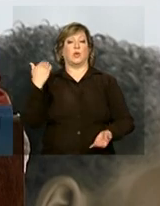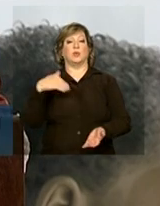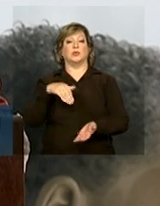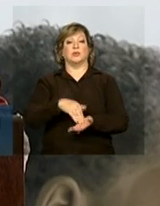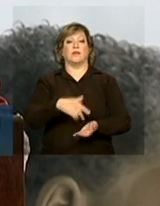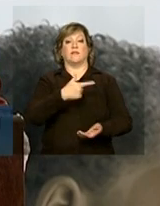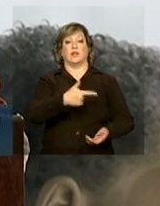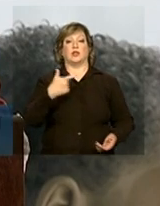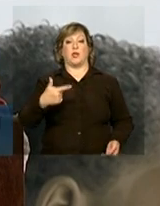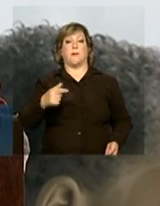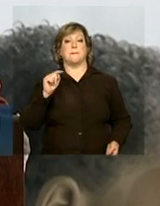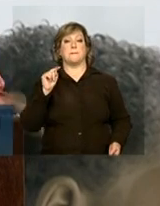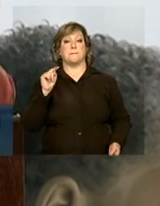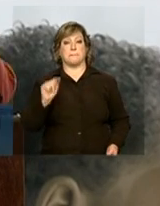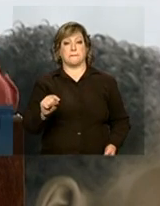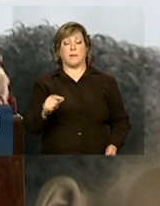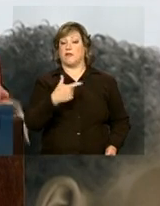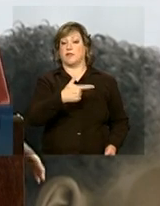últimos